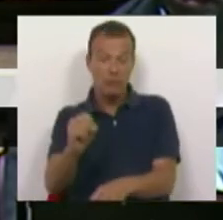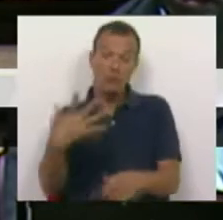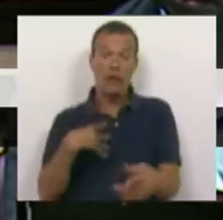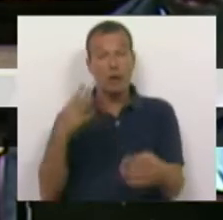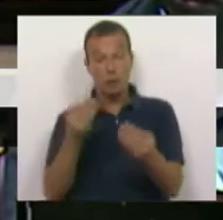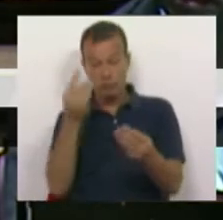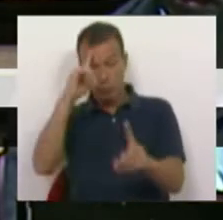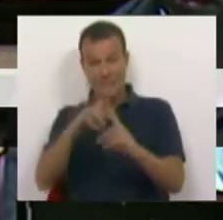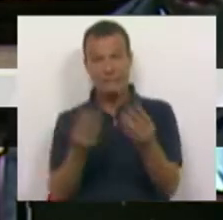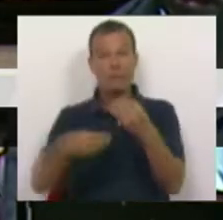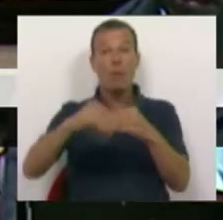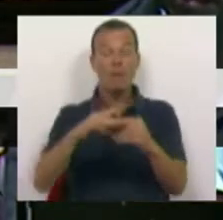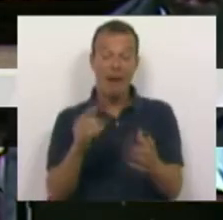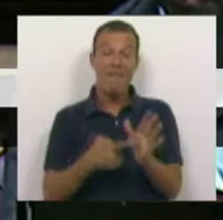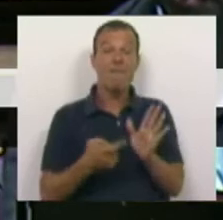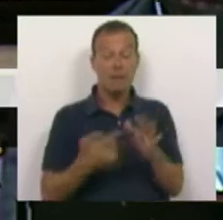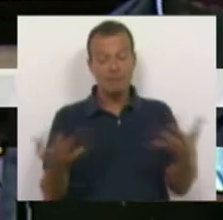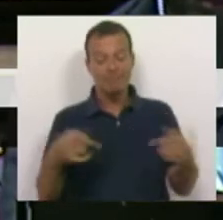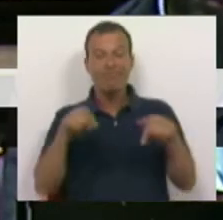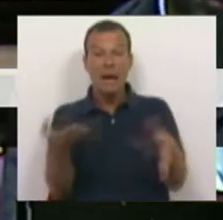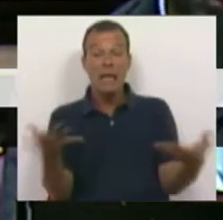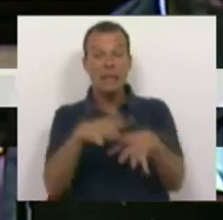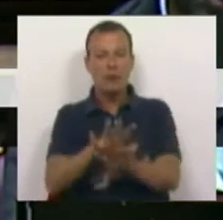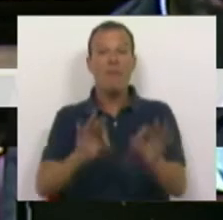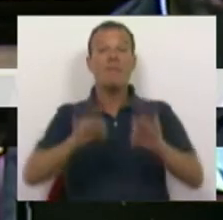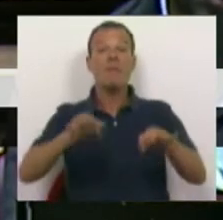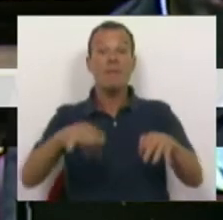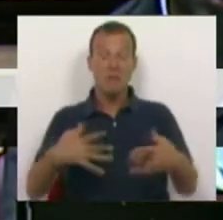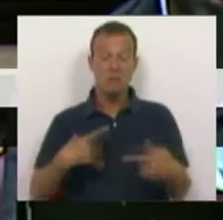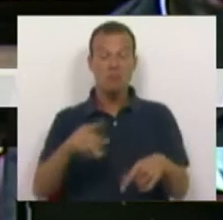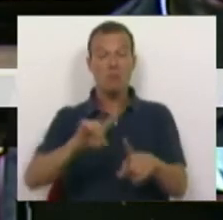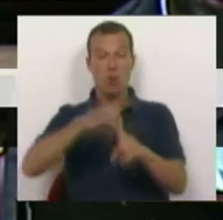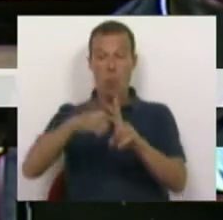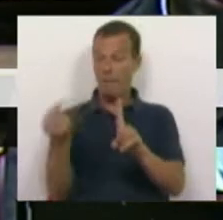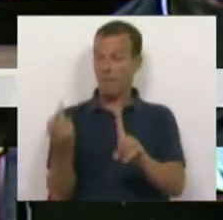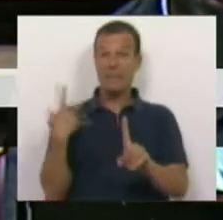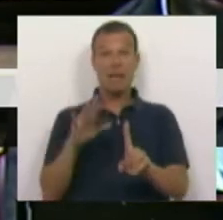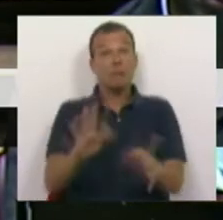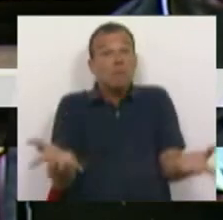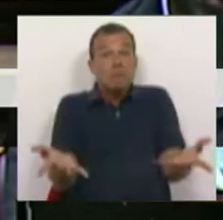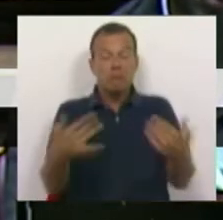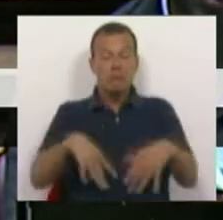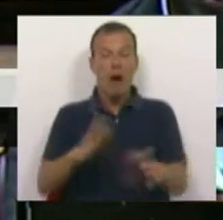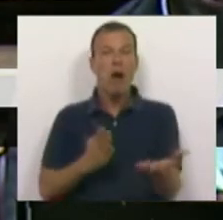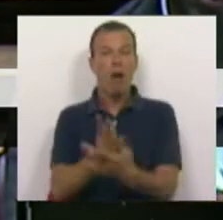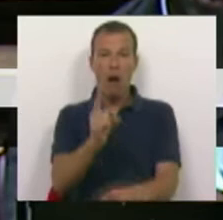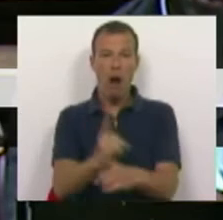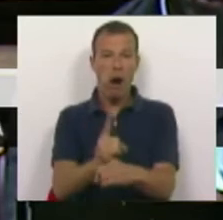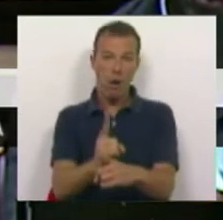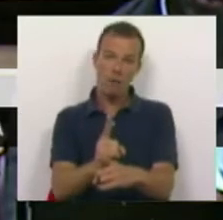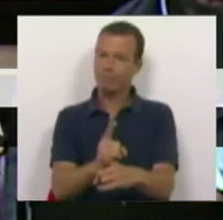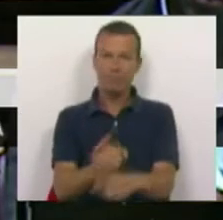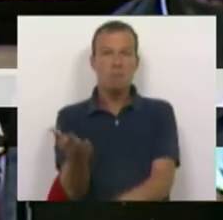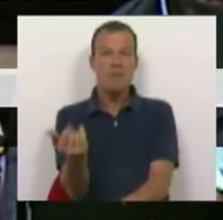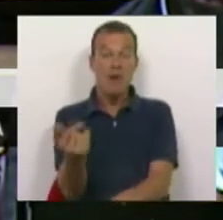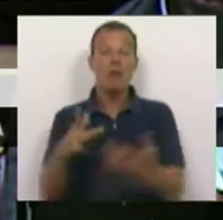maquinistas. Esta integração, que deveria estar concluída até ao final do ano passado, continua sem ser cumprida.